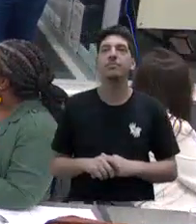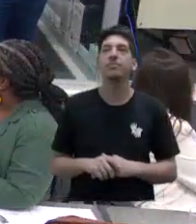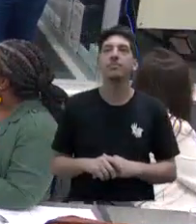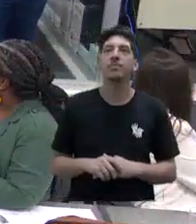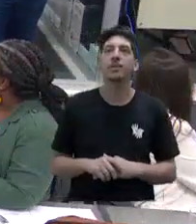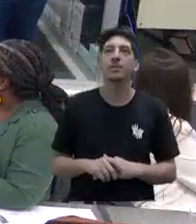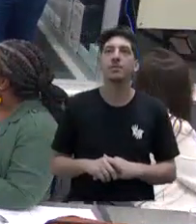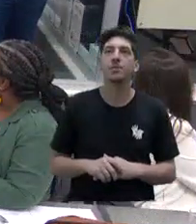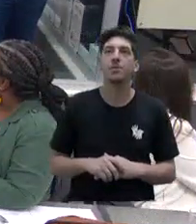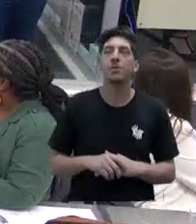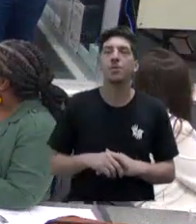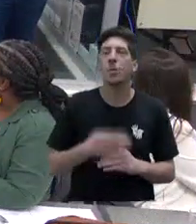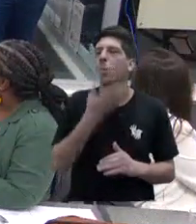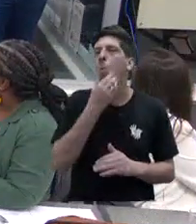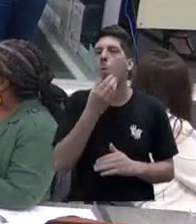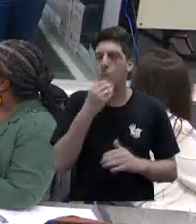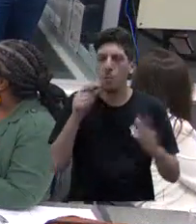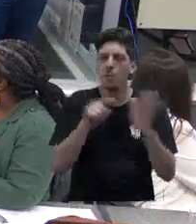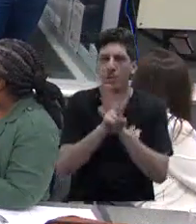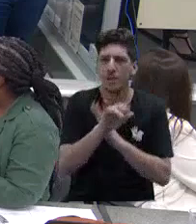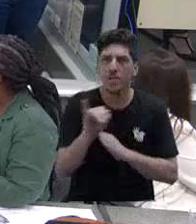Fernandinho está indo aí saber,